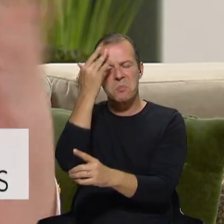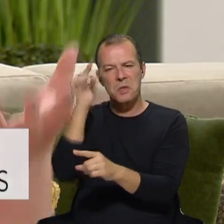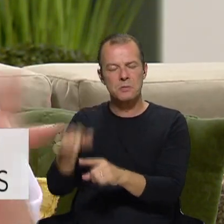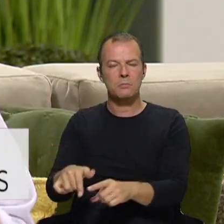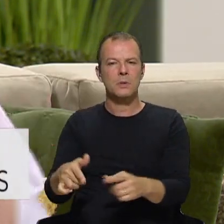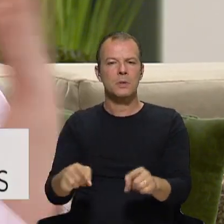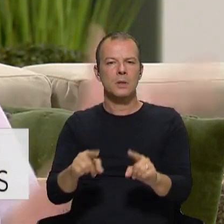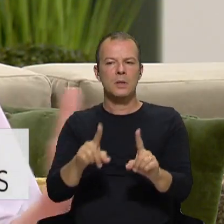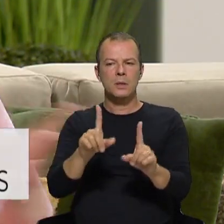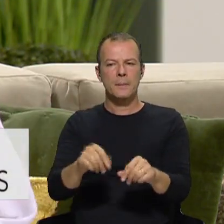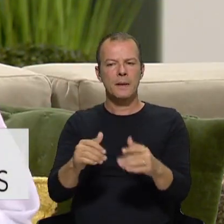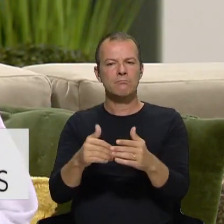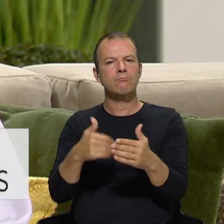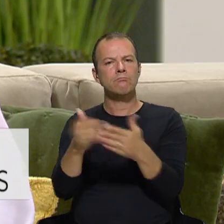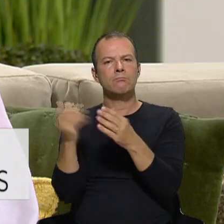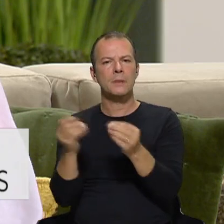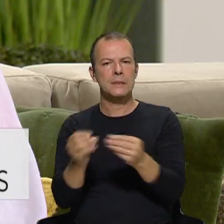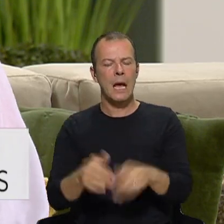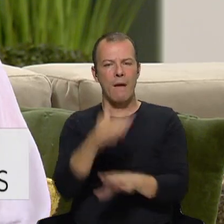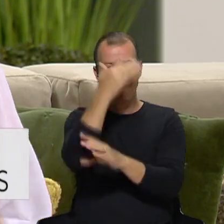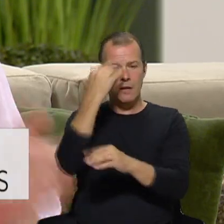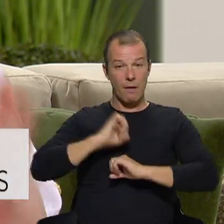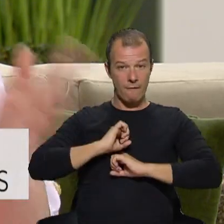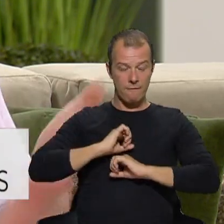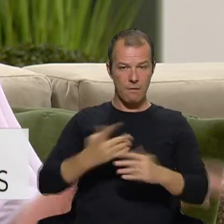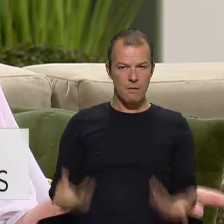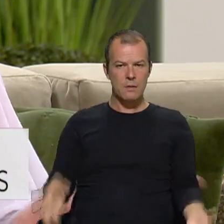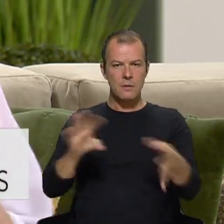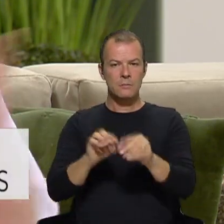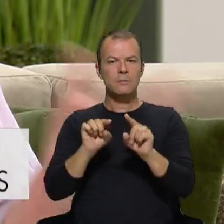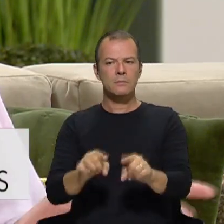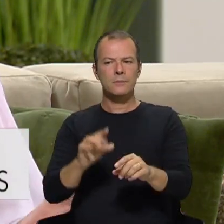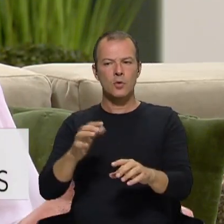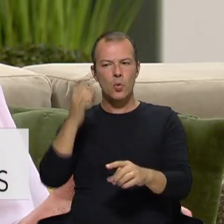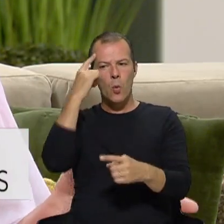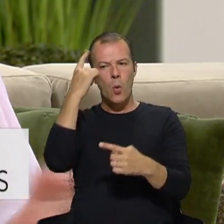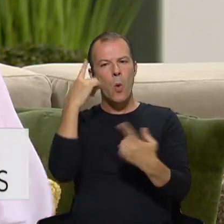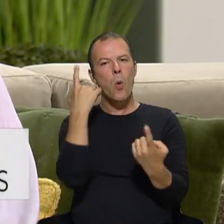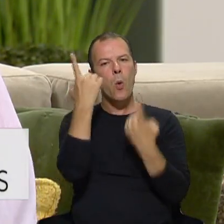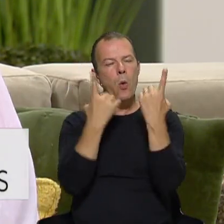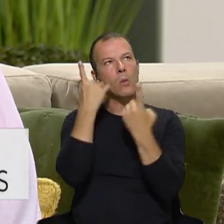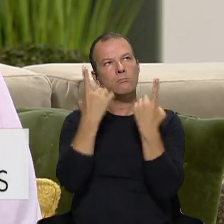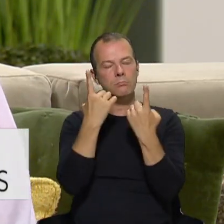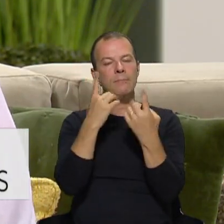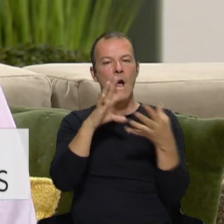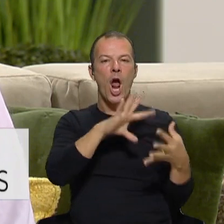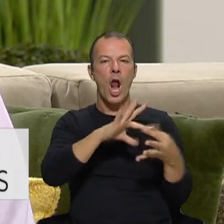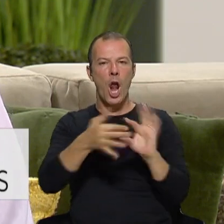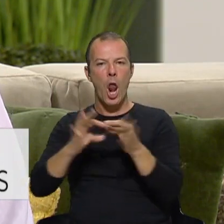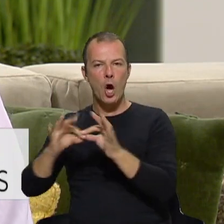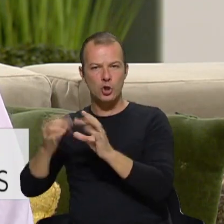e em ultrapassar as minhas dificuldades, que se prendem sobretudo com o raciocínio lógico, que foi o que